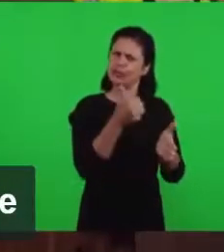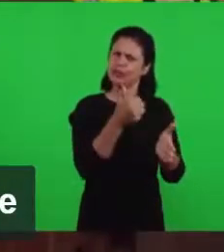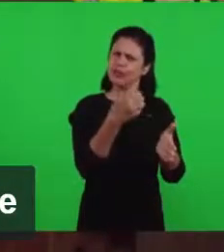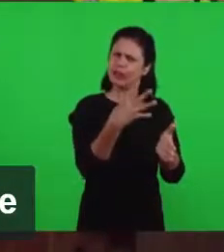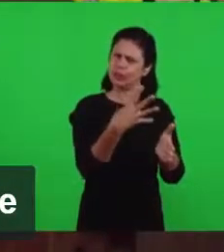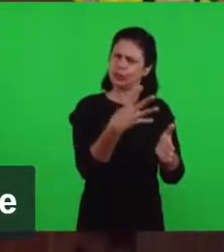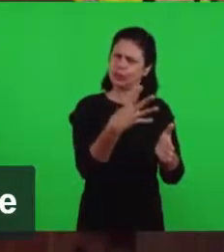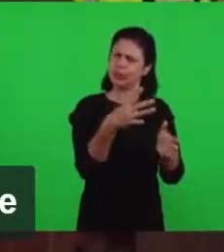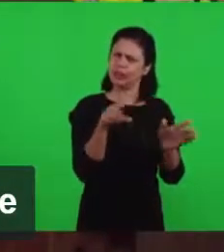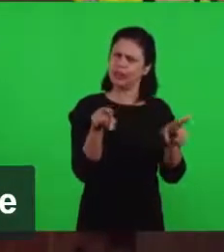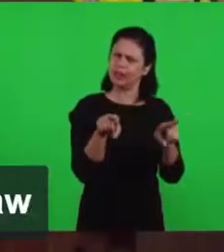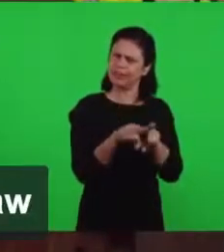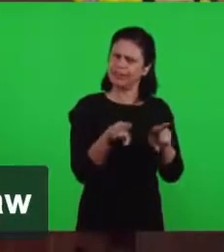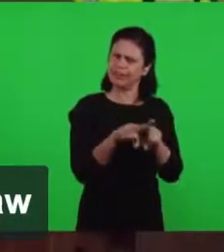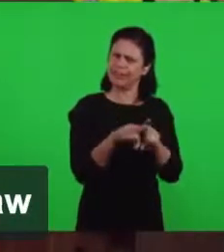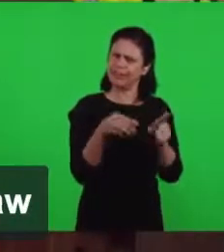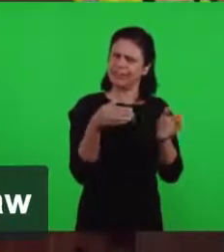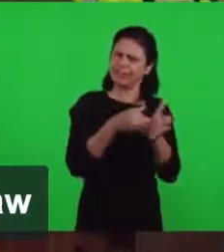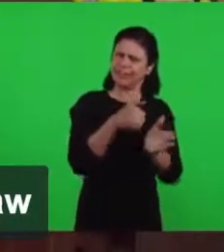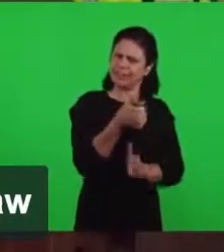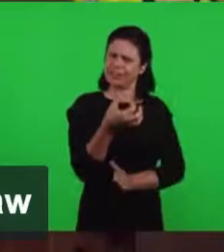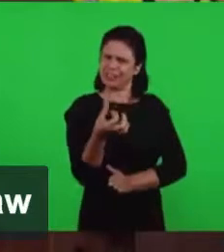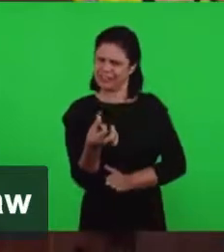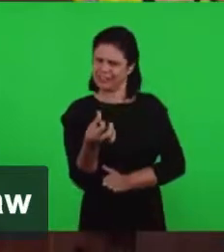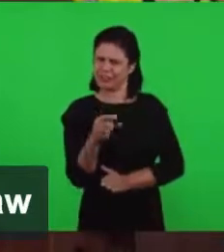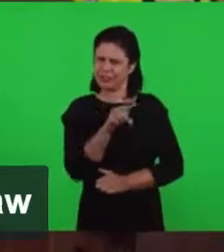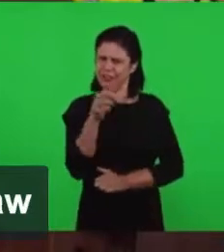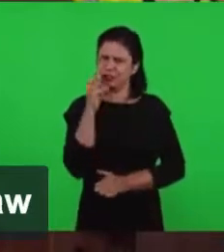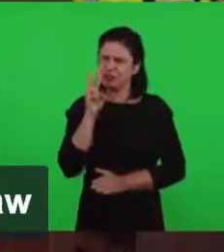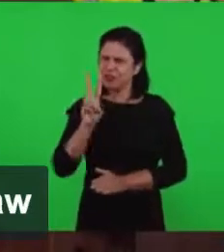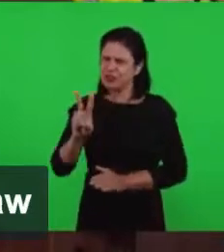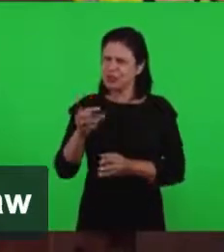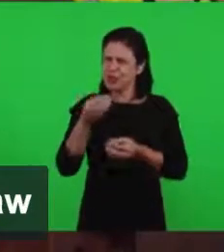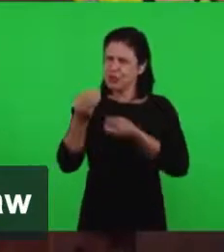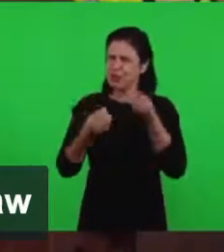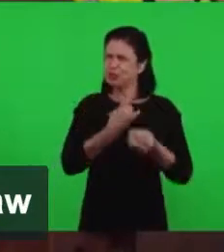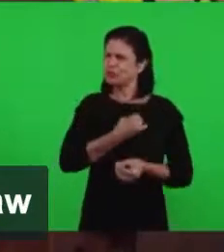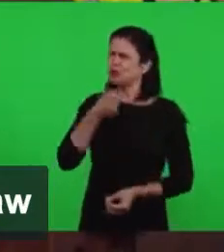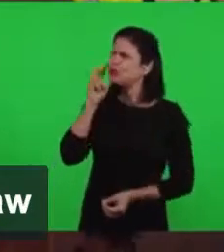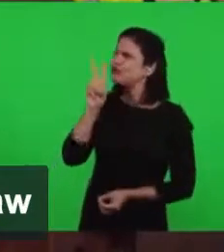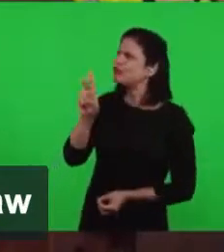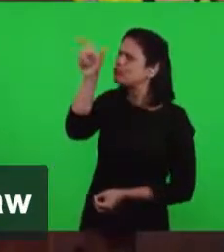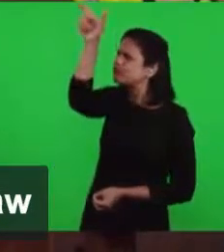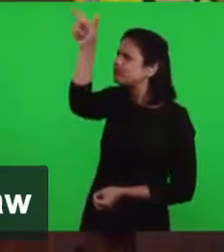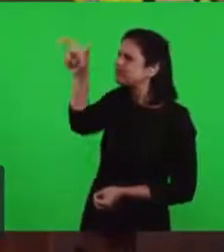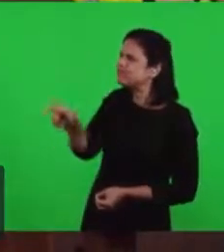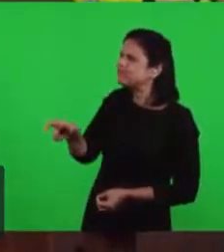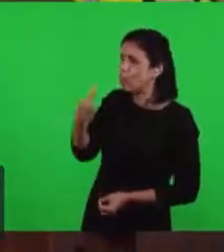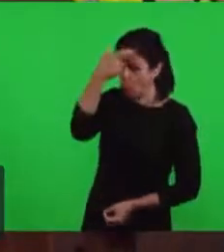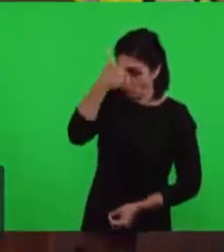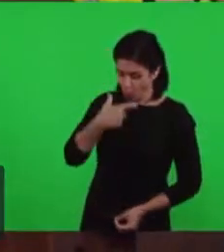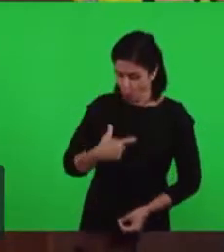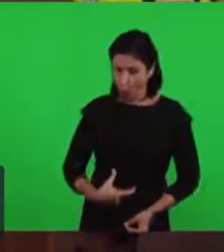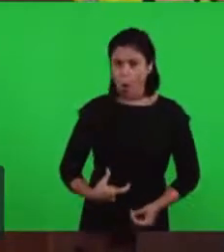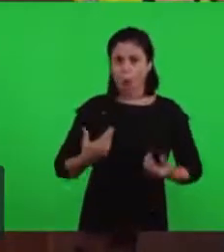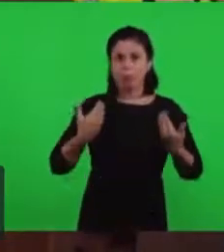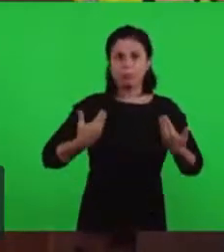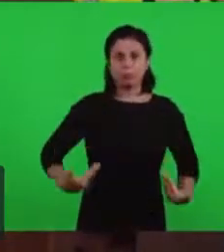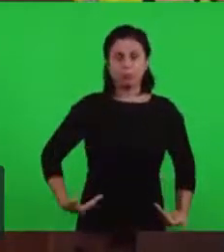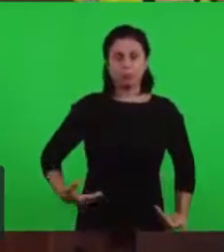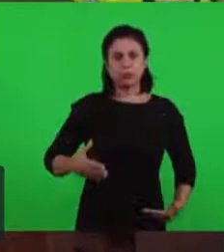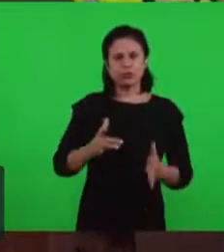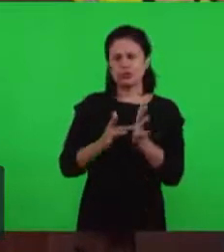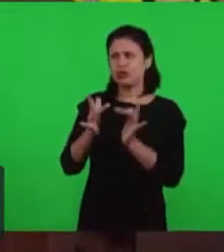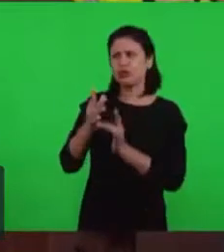os irmãos viram ali a descrição na descrição da visão de joão quando ele viu ali descreve o